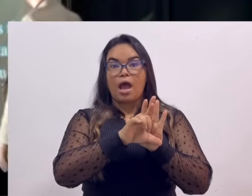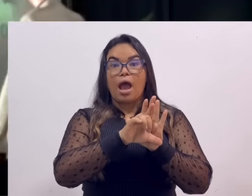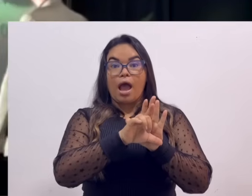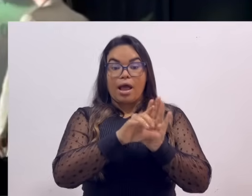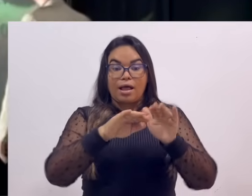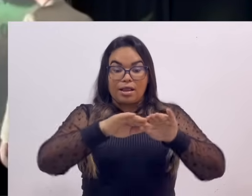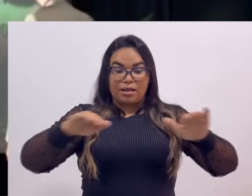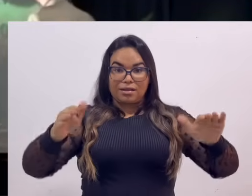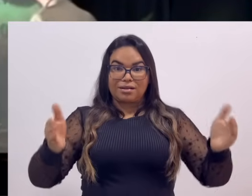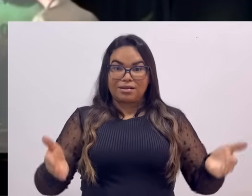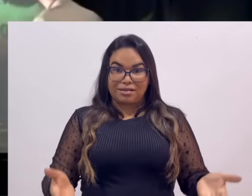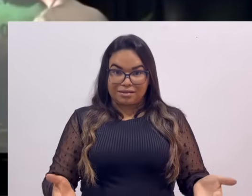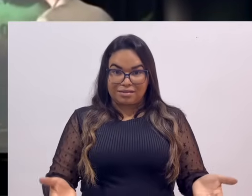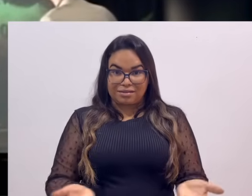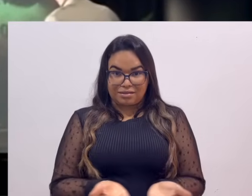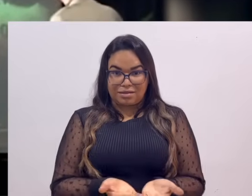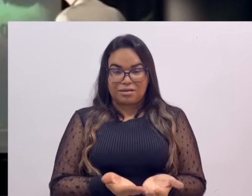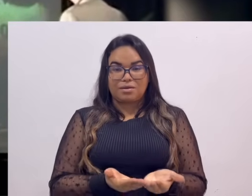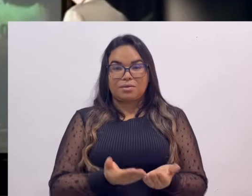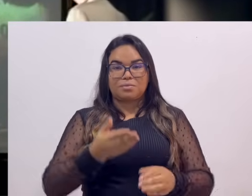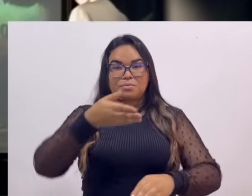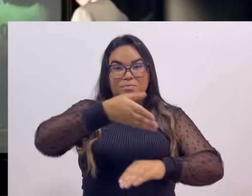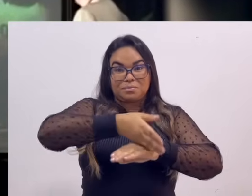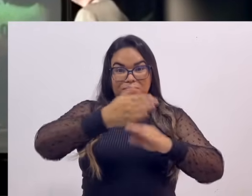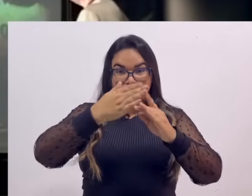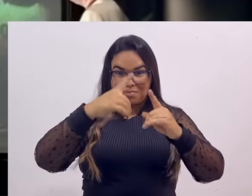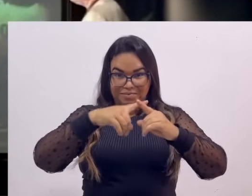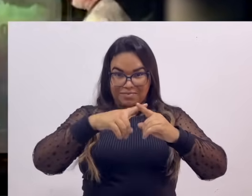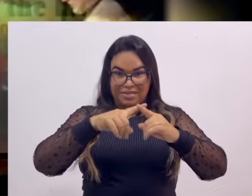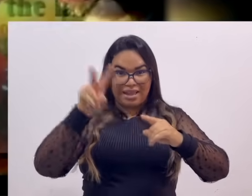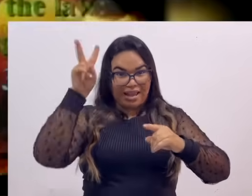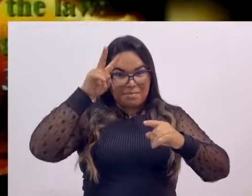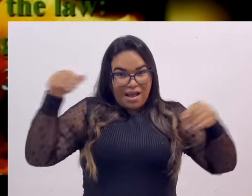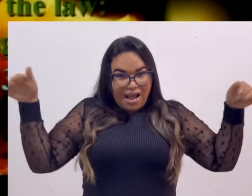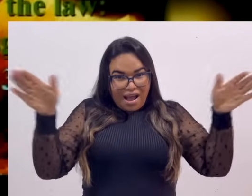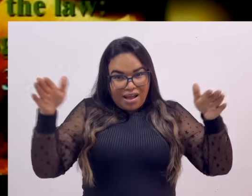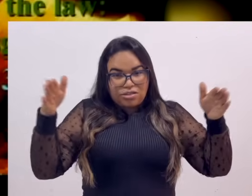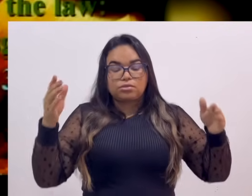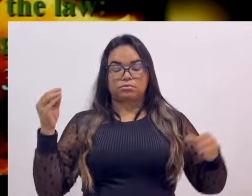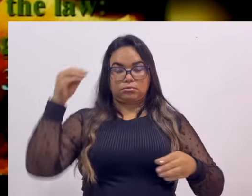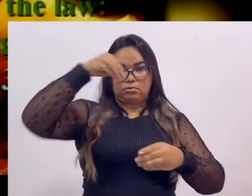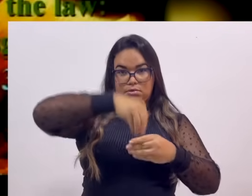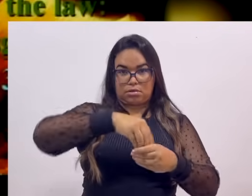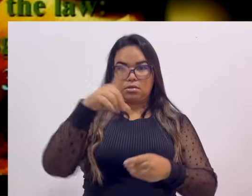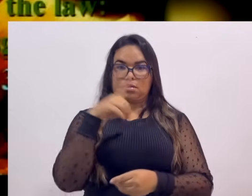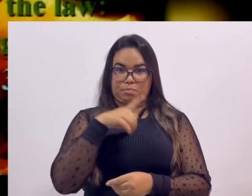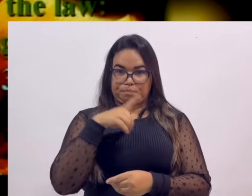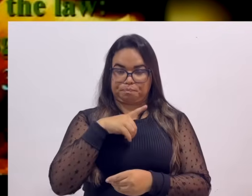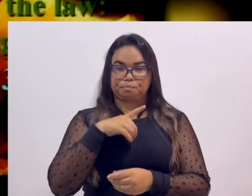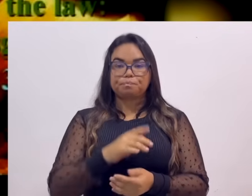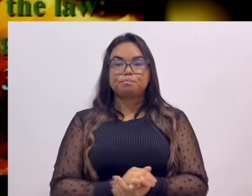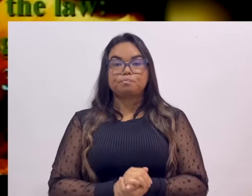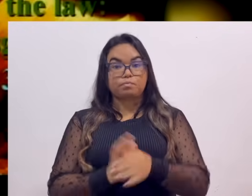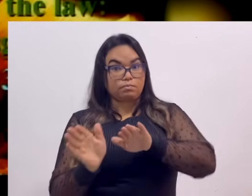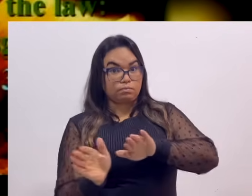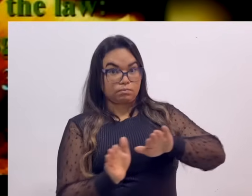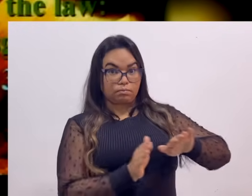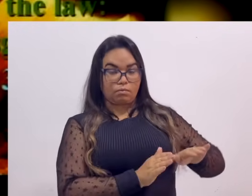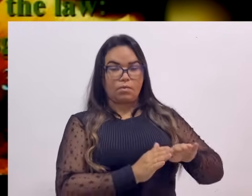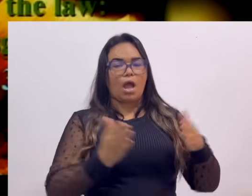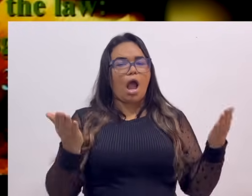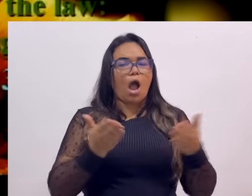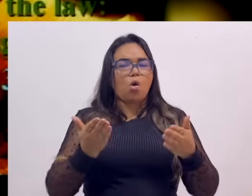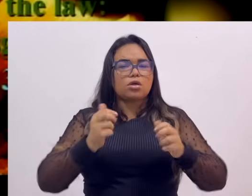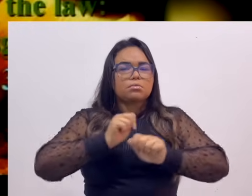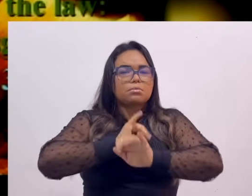foram colocadas dentro da arca. Bem, agora vamos primeiramente definir o assunto do pecado. É muito importante